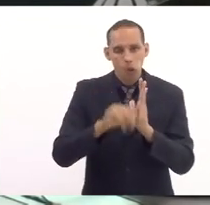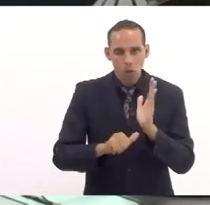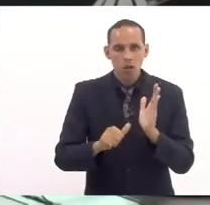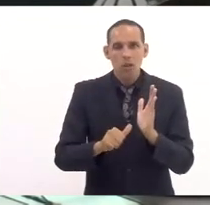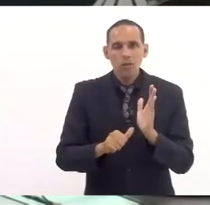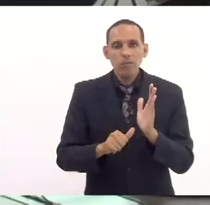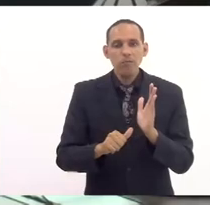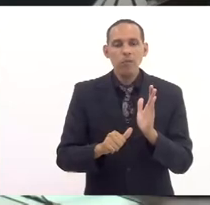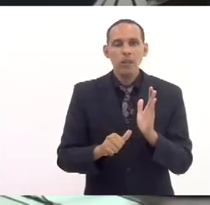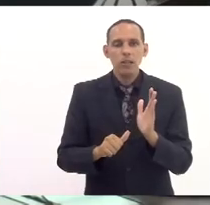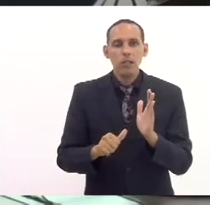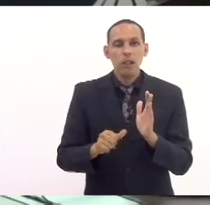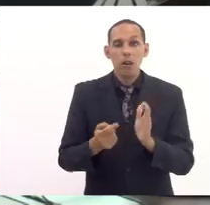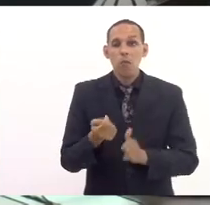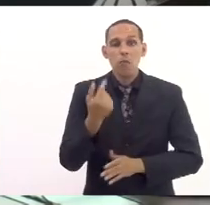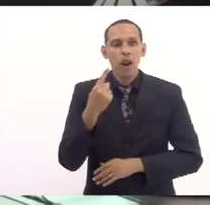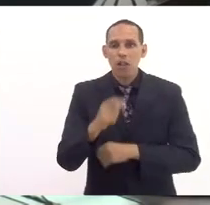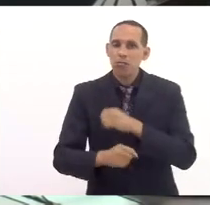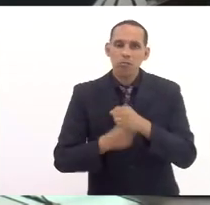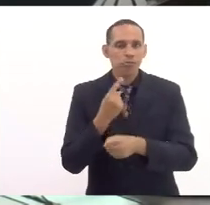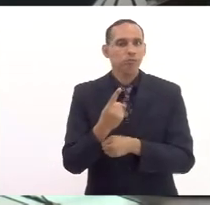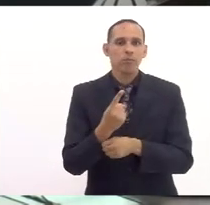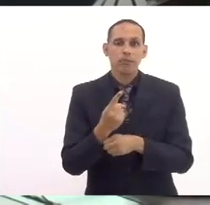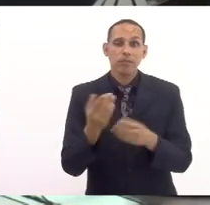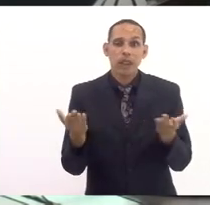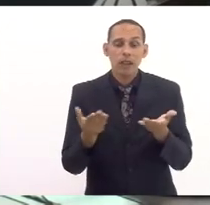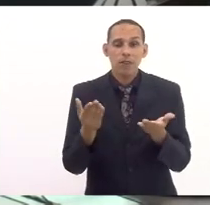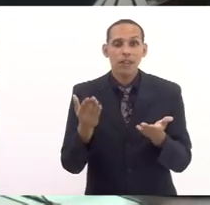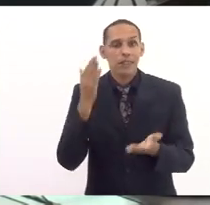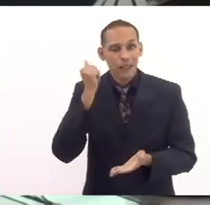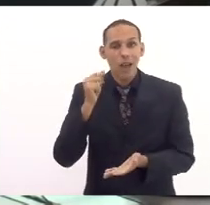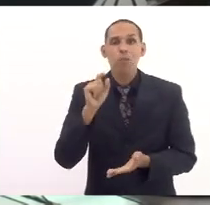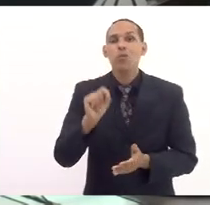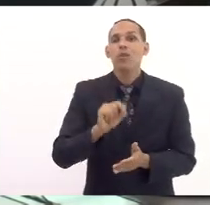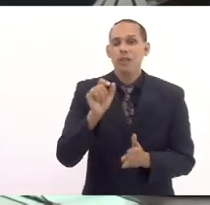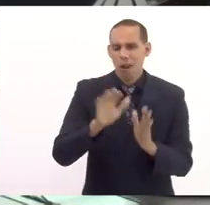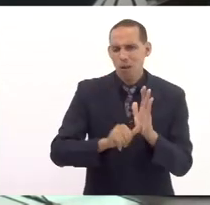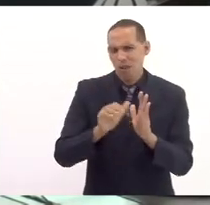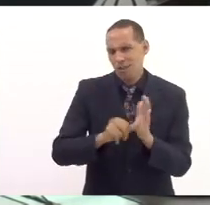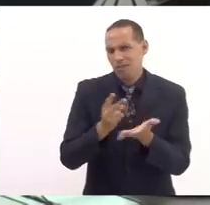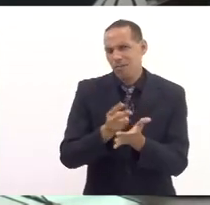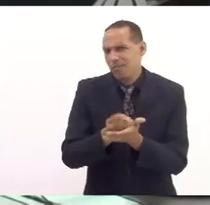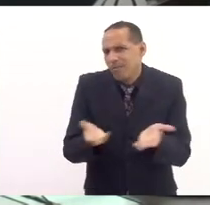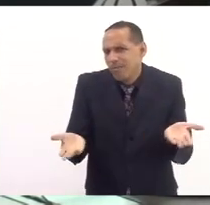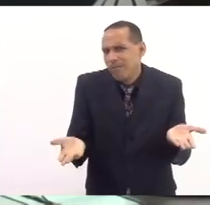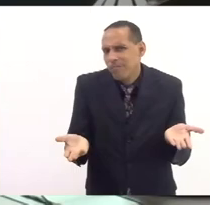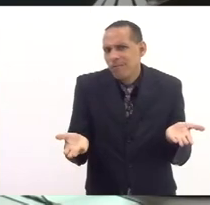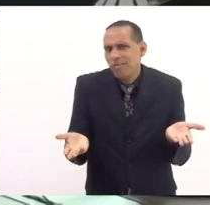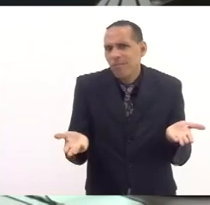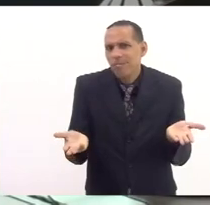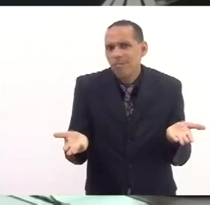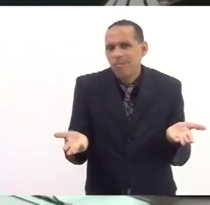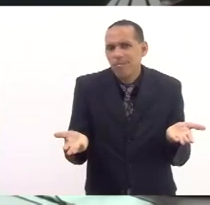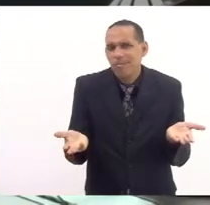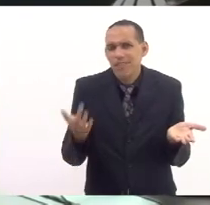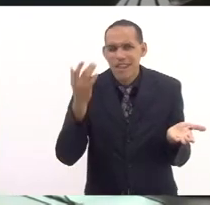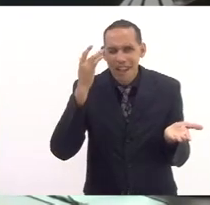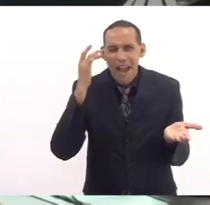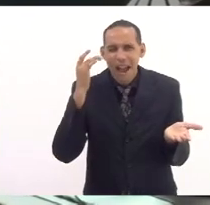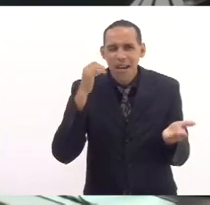agosto de 21, tem quase um ano. Isso. Agora foi descoberto que estão roubando cabo. A coisa. Eu acho que lá